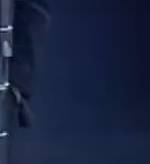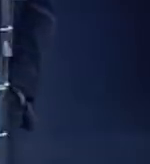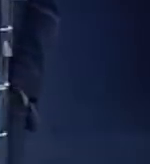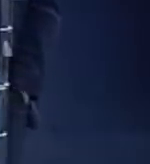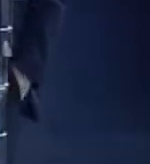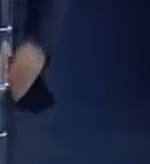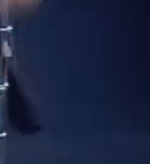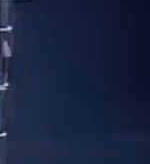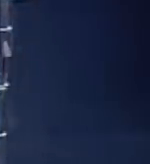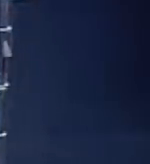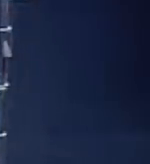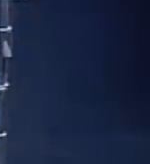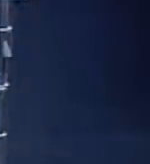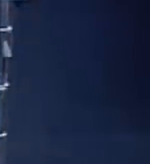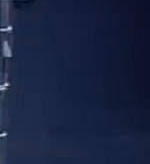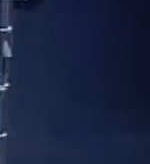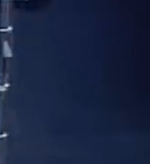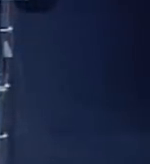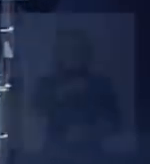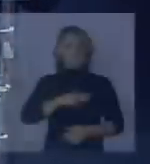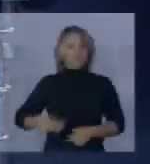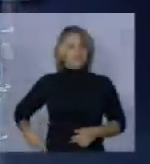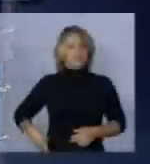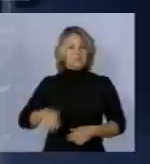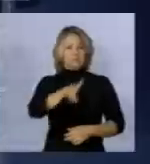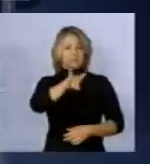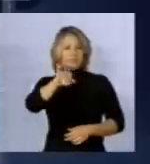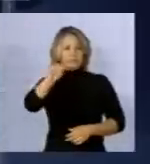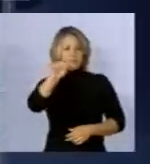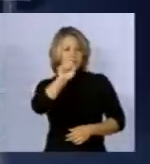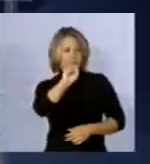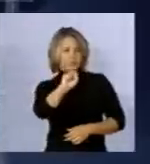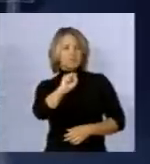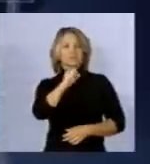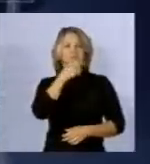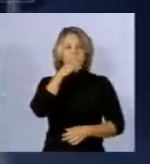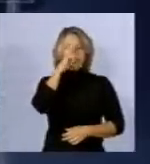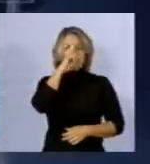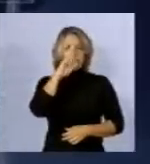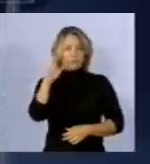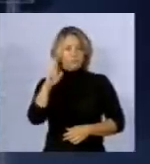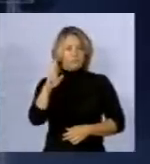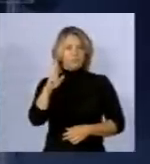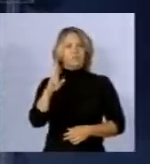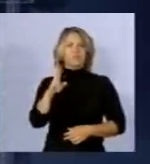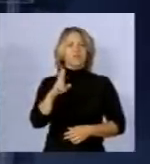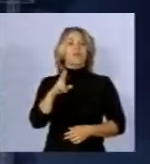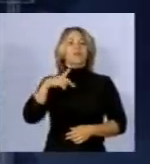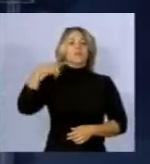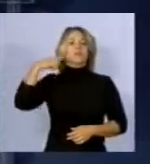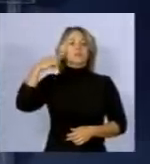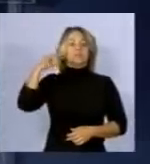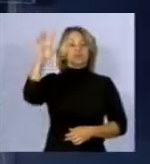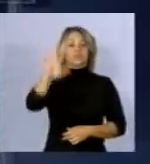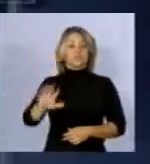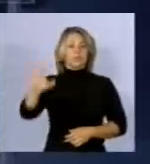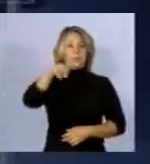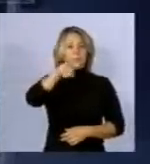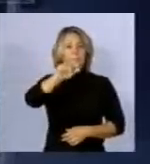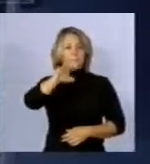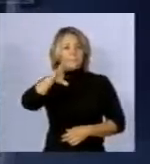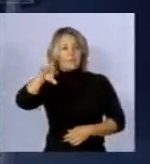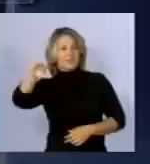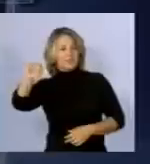USP senhor Ministro di Procurador Geral Mário guiz senhora